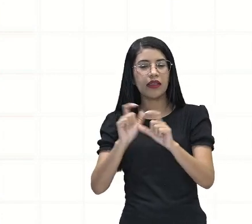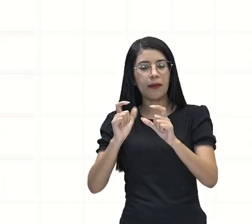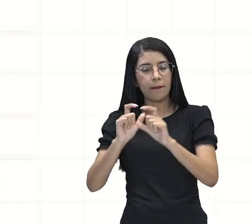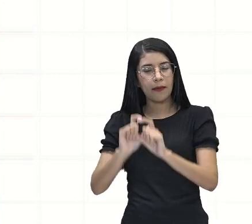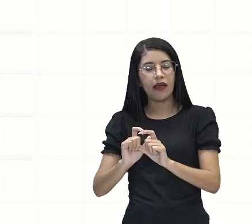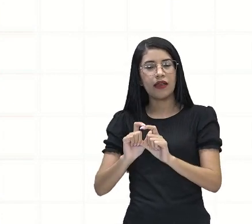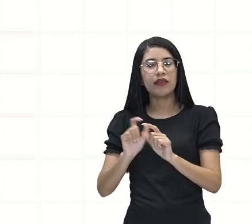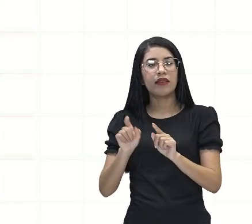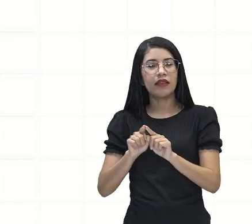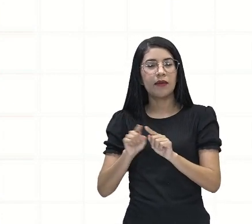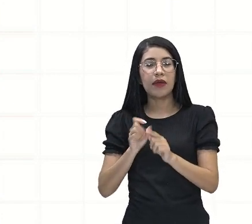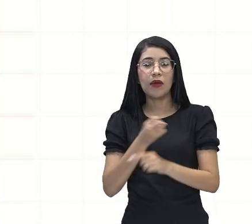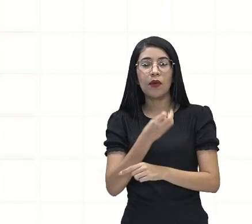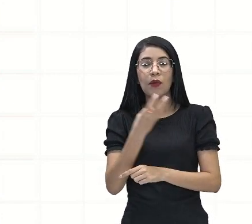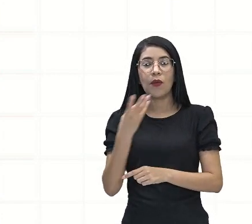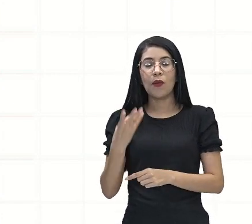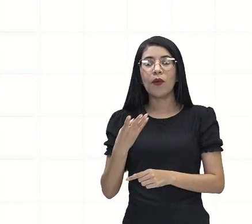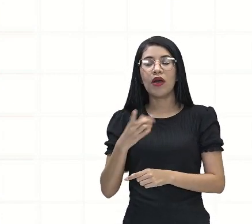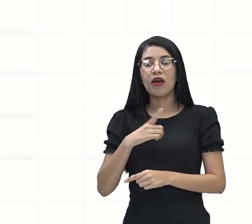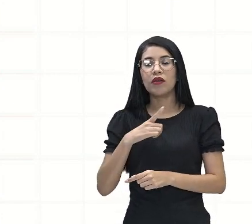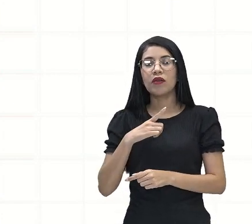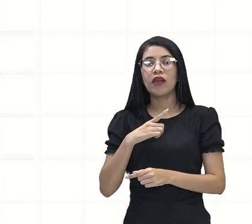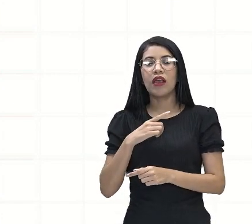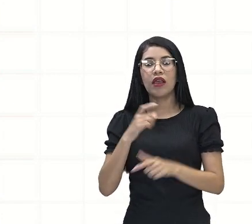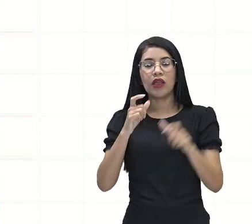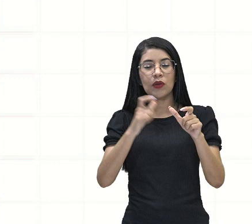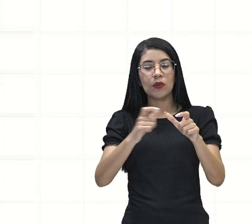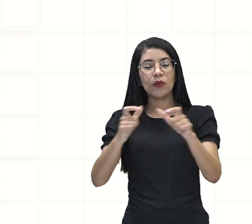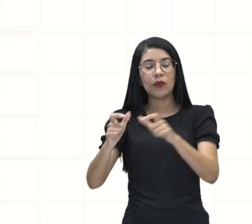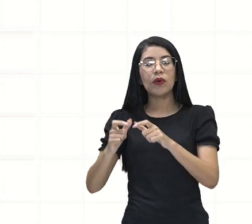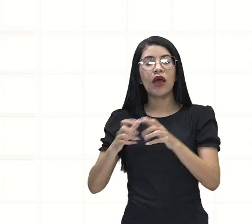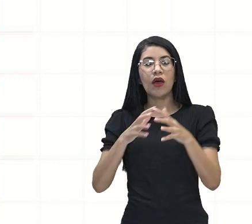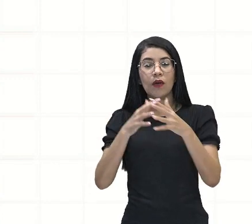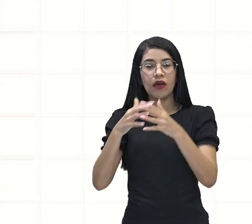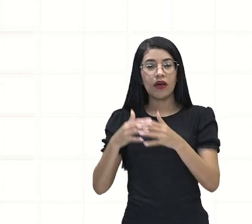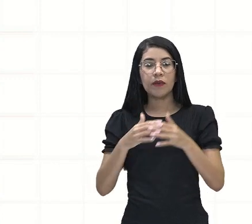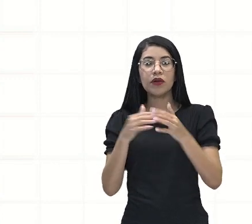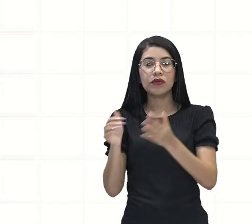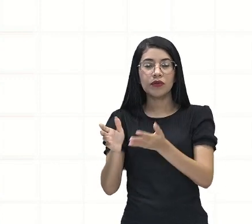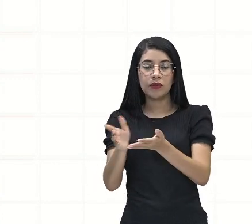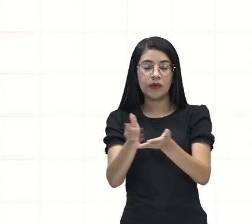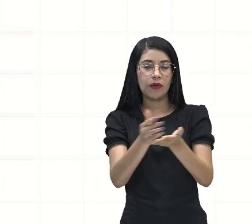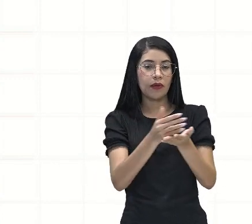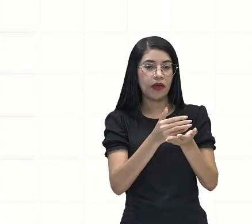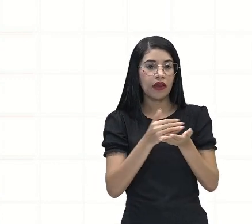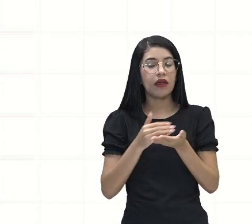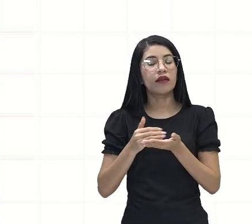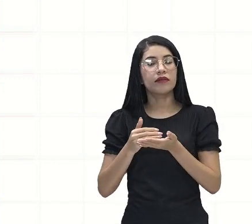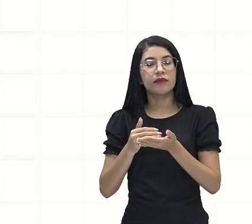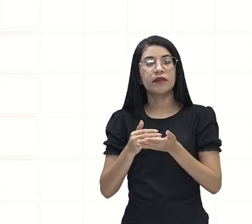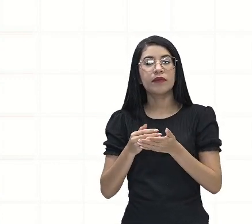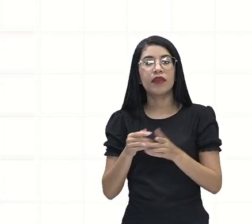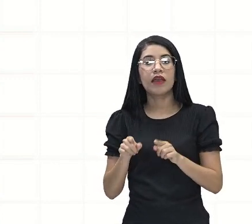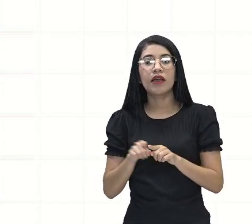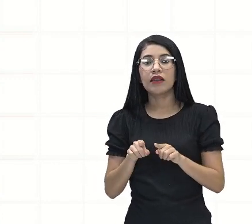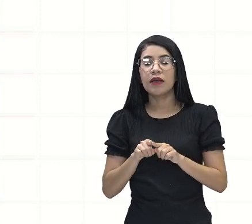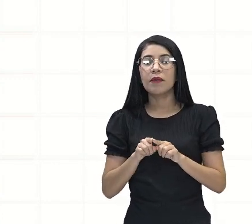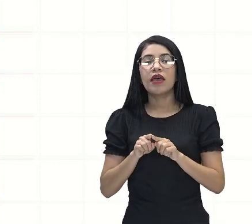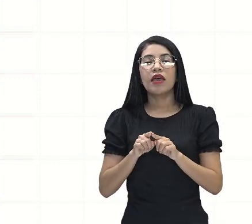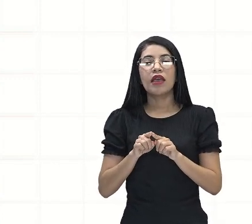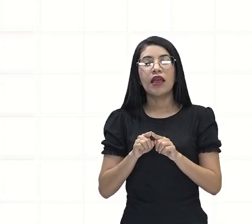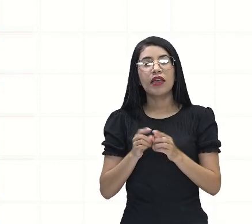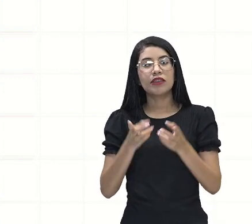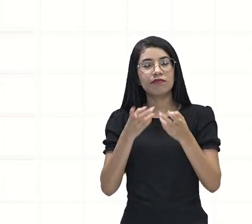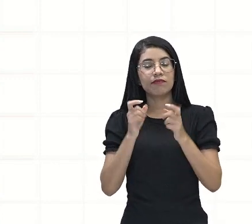eh a quantidade de colheitadeiras aí né Por exemplo eh os círculos eles vão